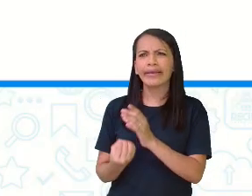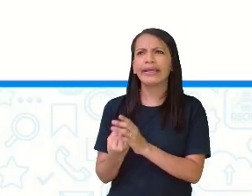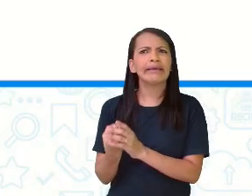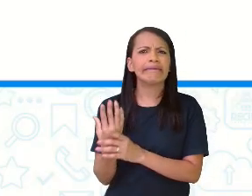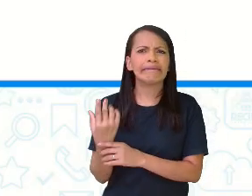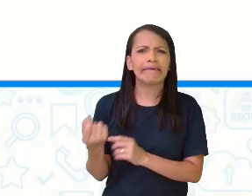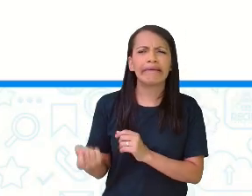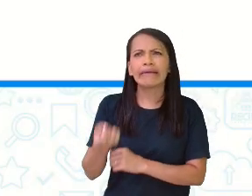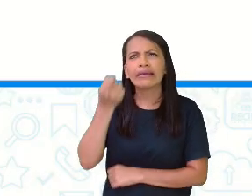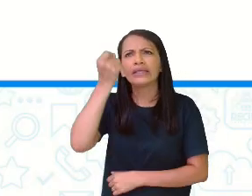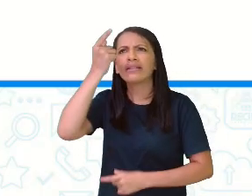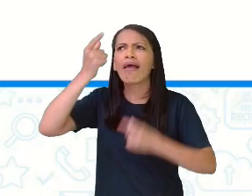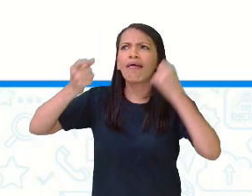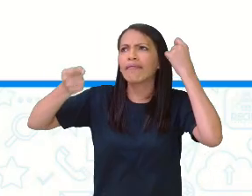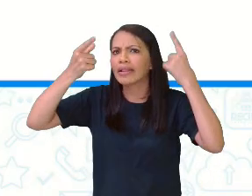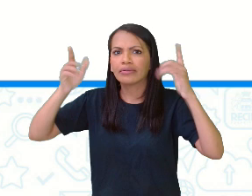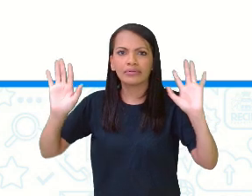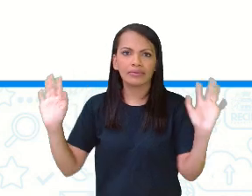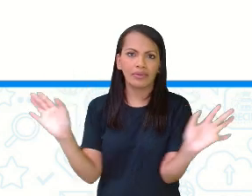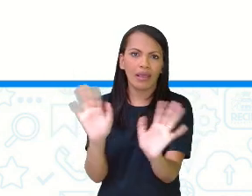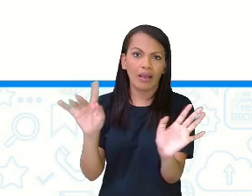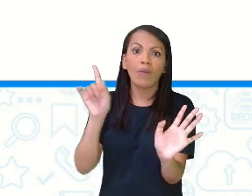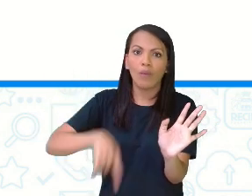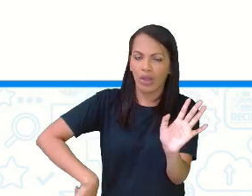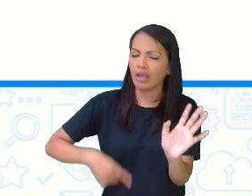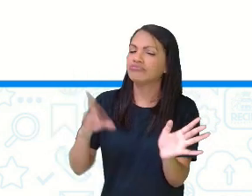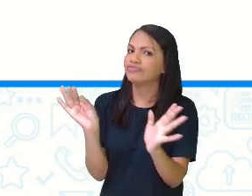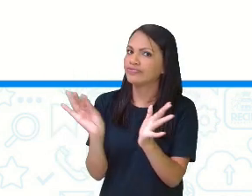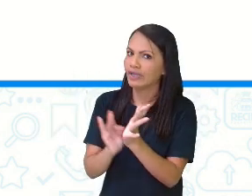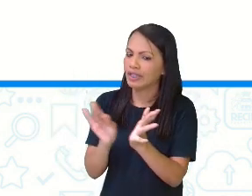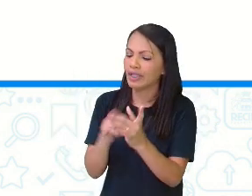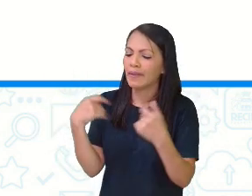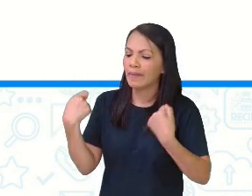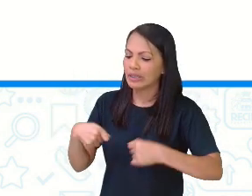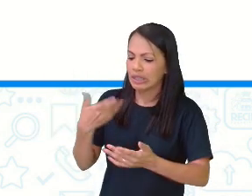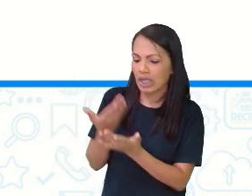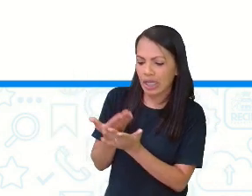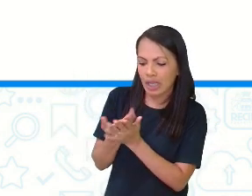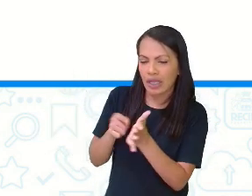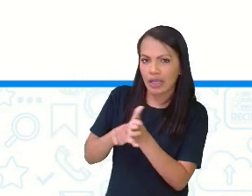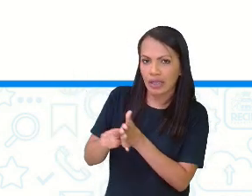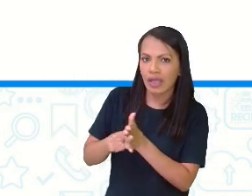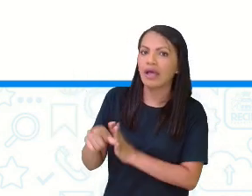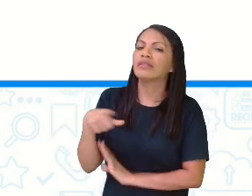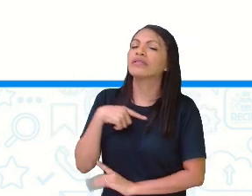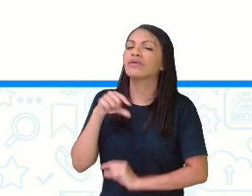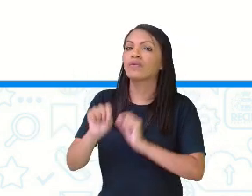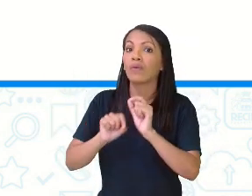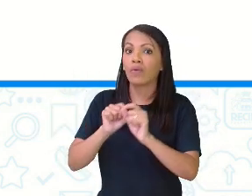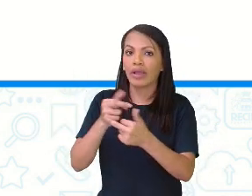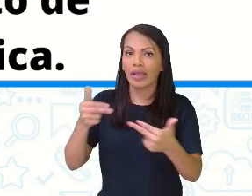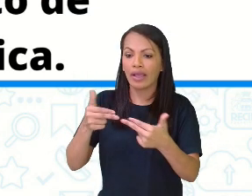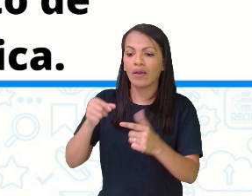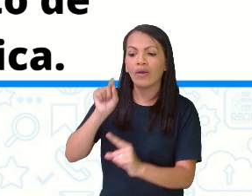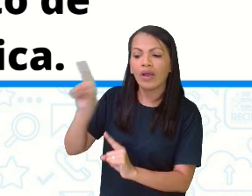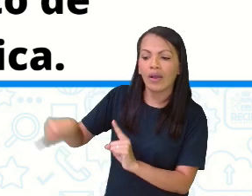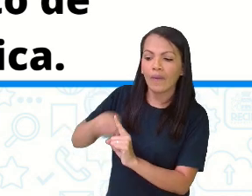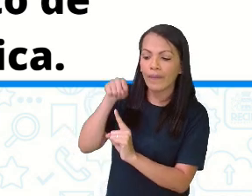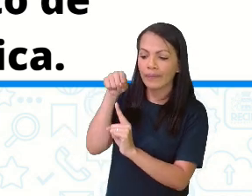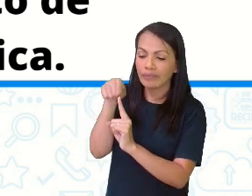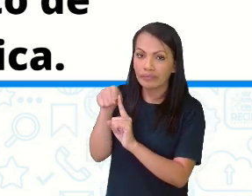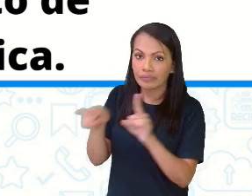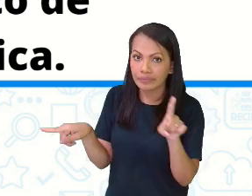características. Por exemplo, além de ser um texto expositivo, que traz informações precisas e objetivas, como a gente já falou